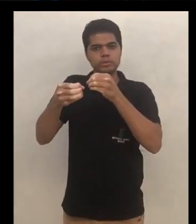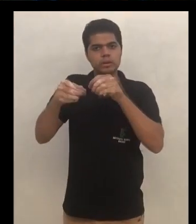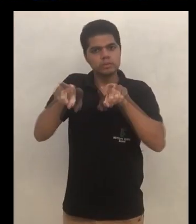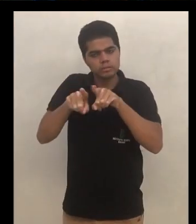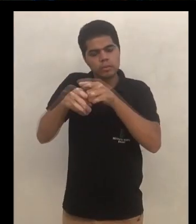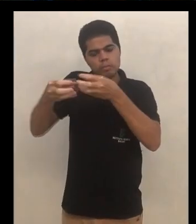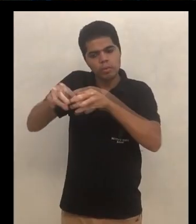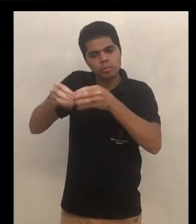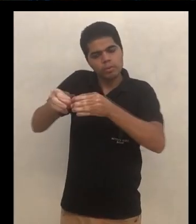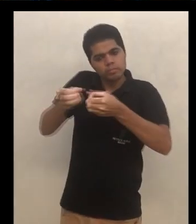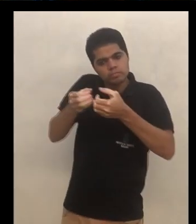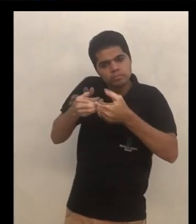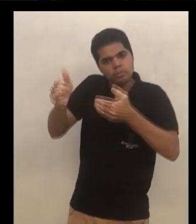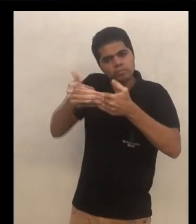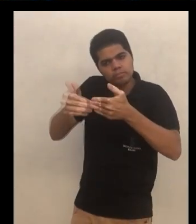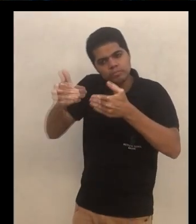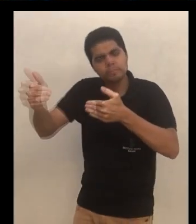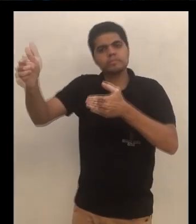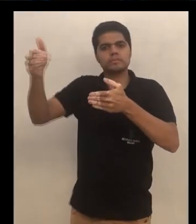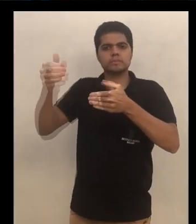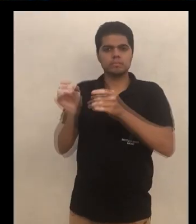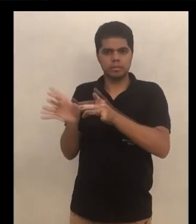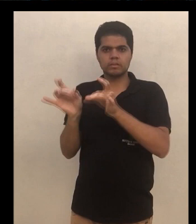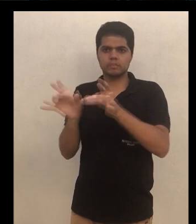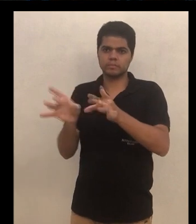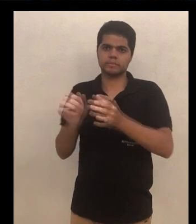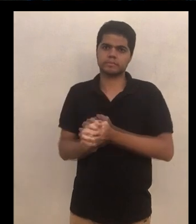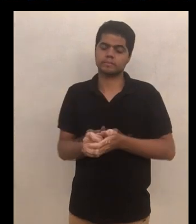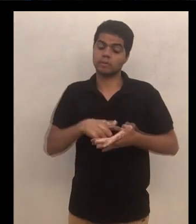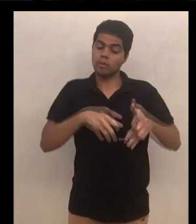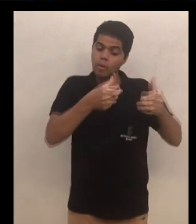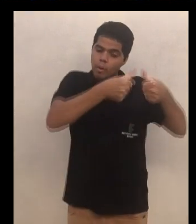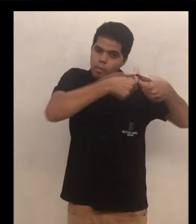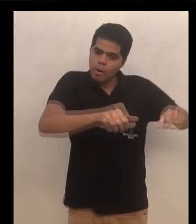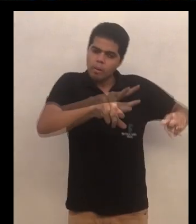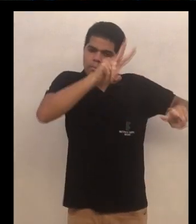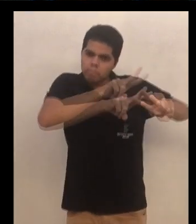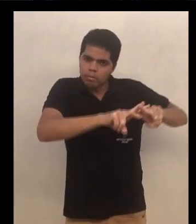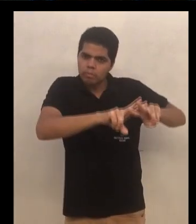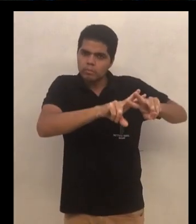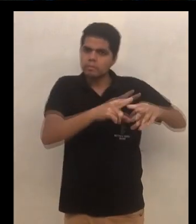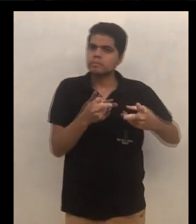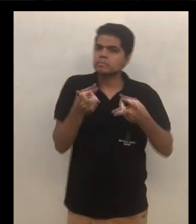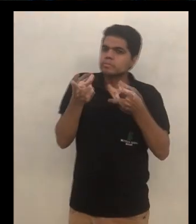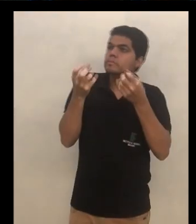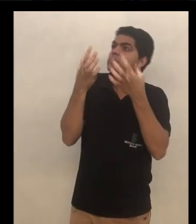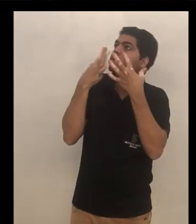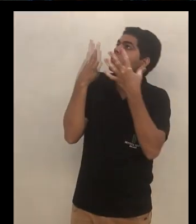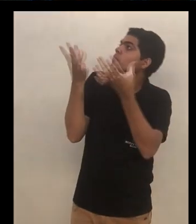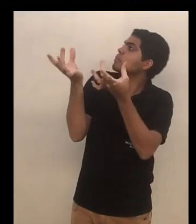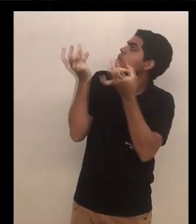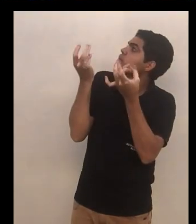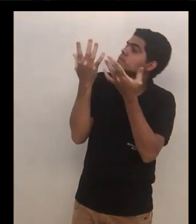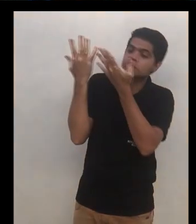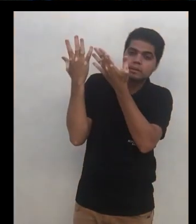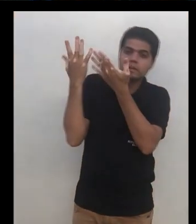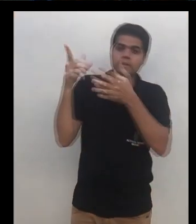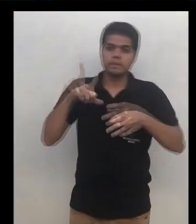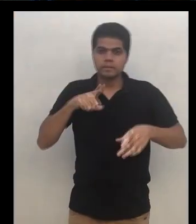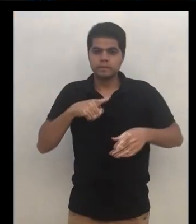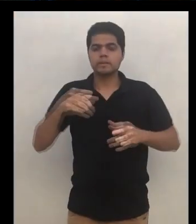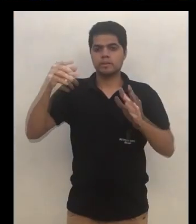consumidor. Geralmente o sistema é intensivo, todos confinados. Observe, esse aviário aqui, ele é do Instituto